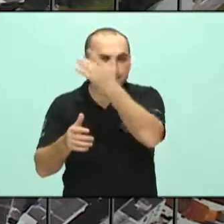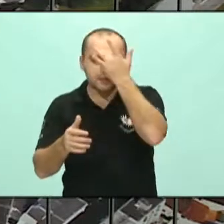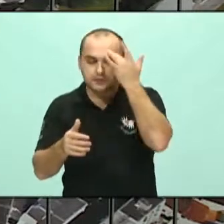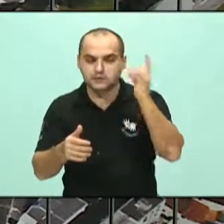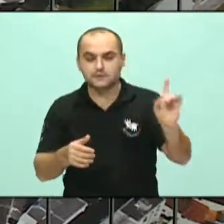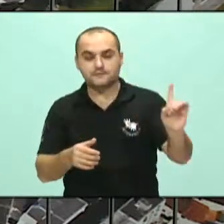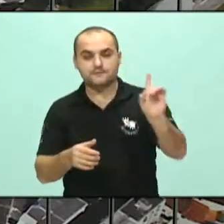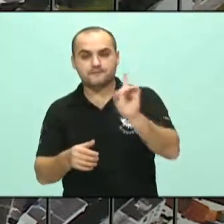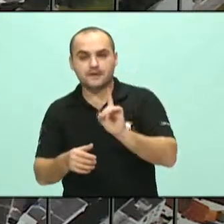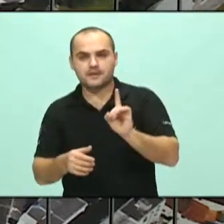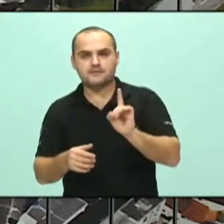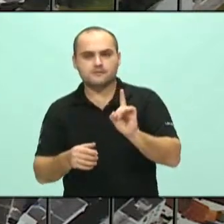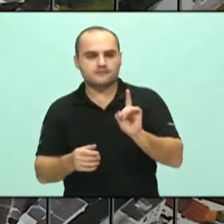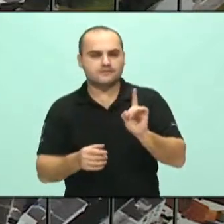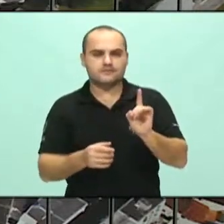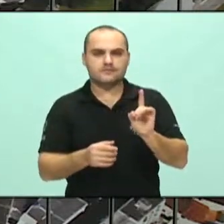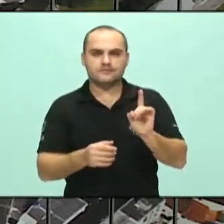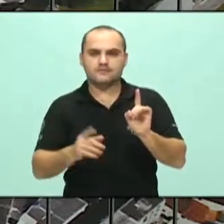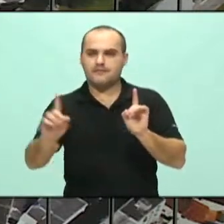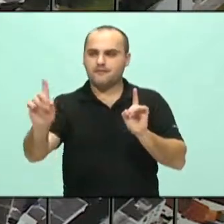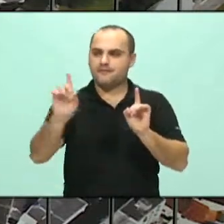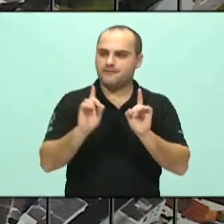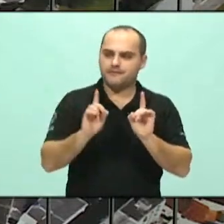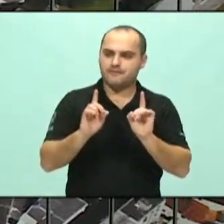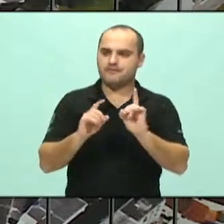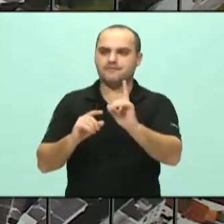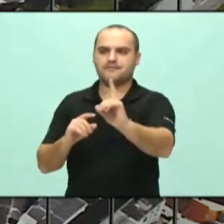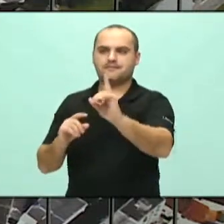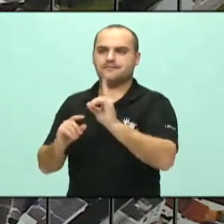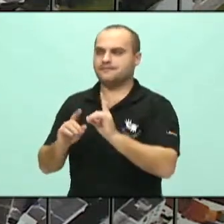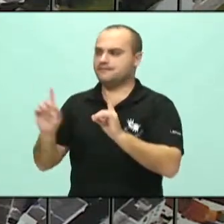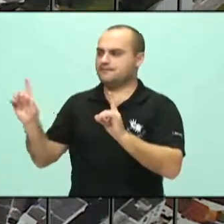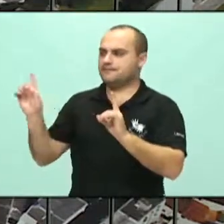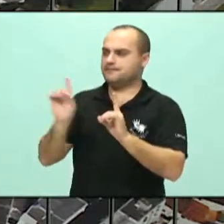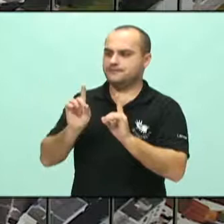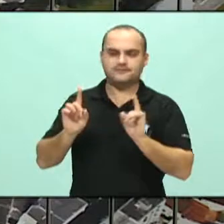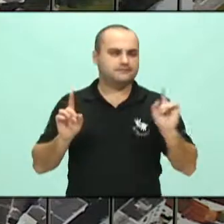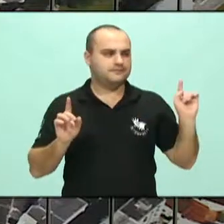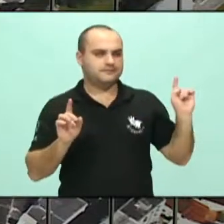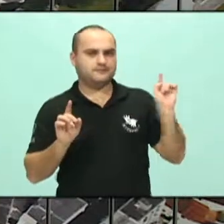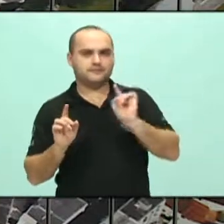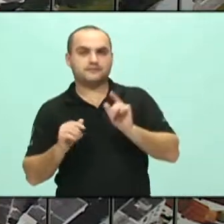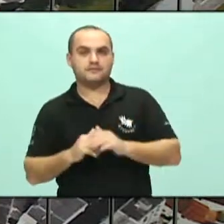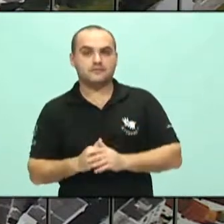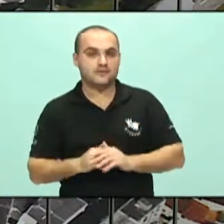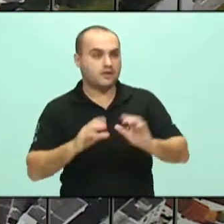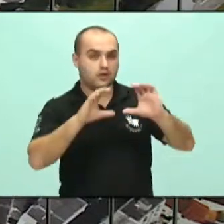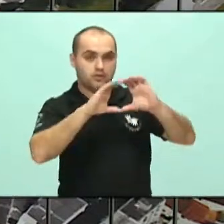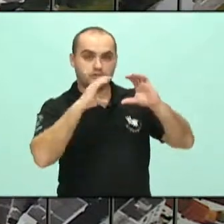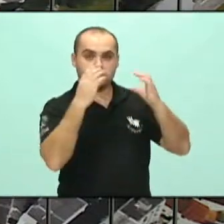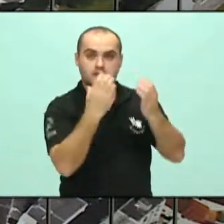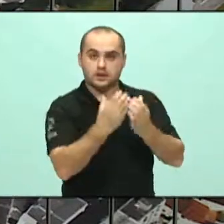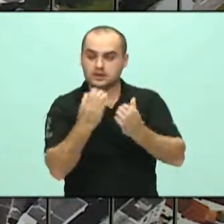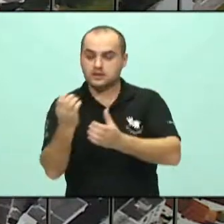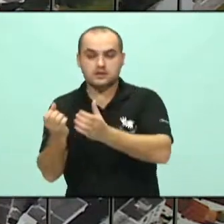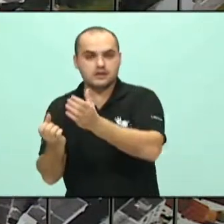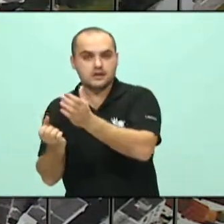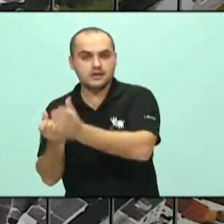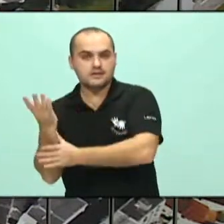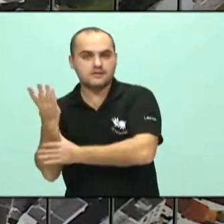se instalando e a comunidade surgiu a partir de